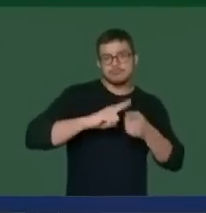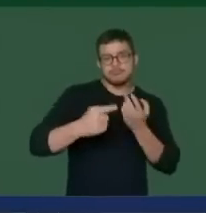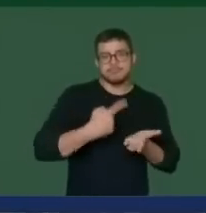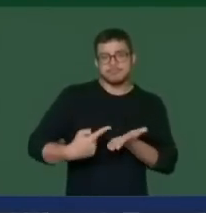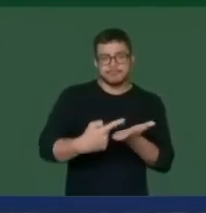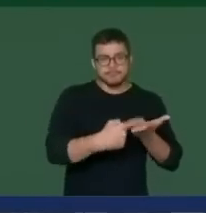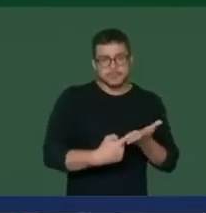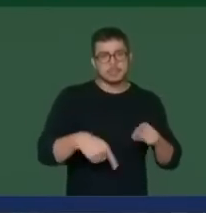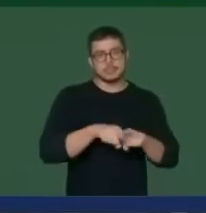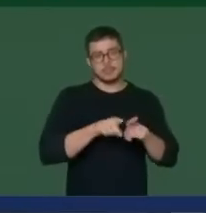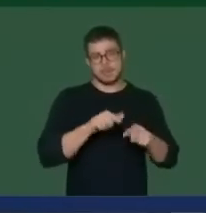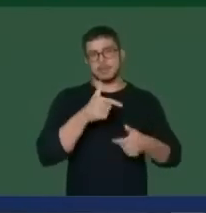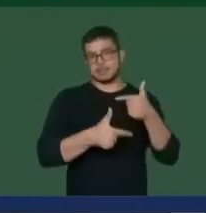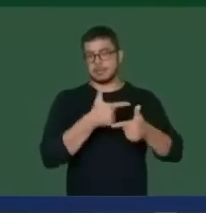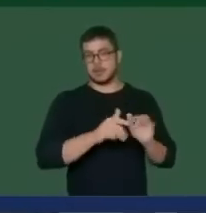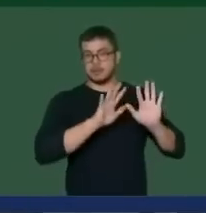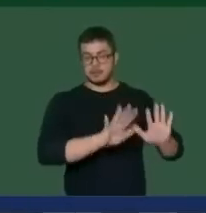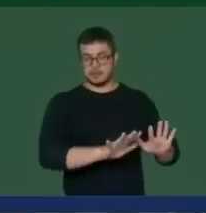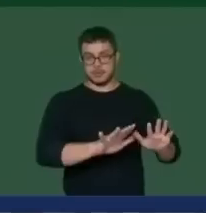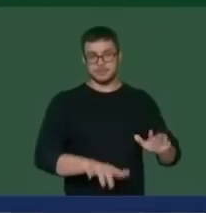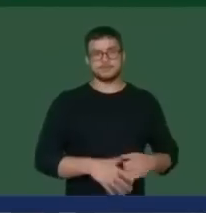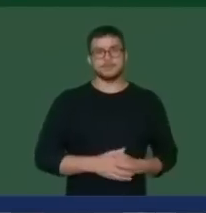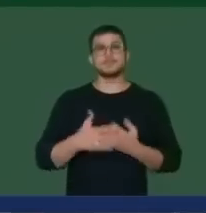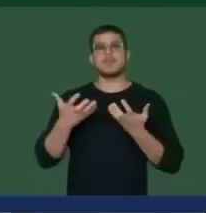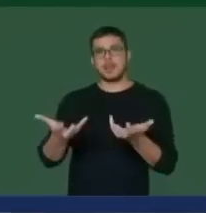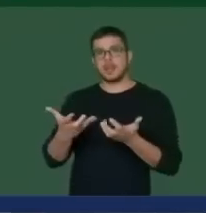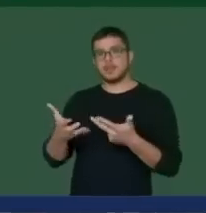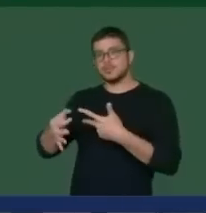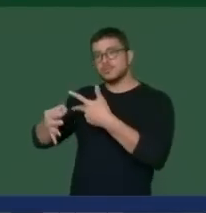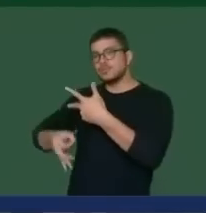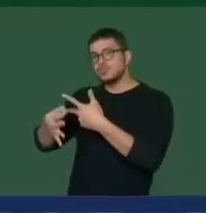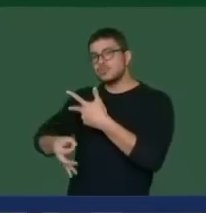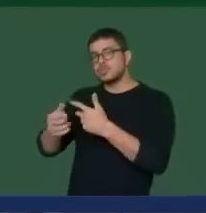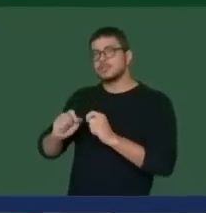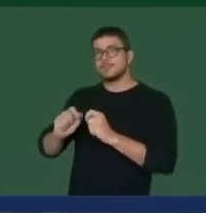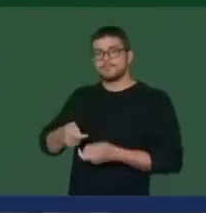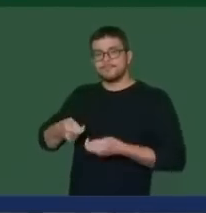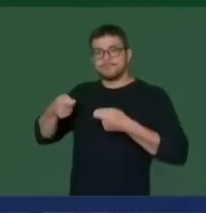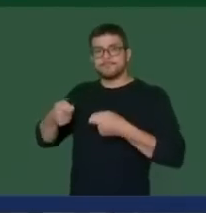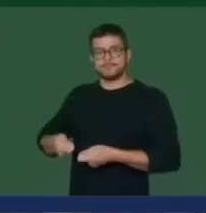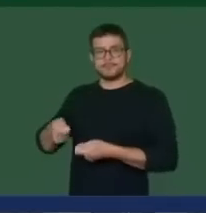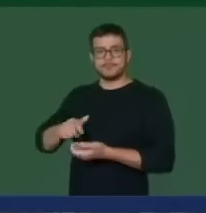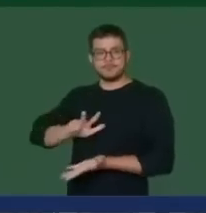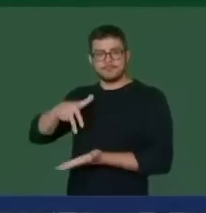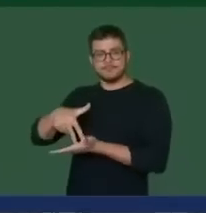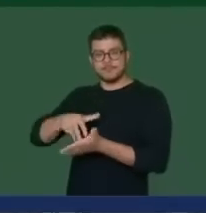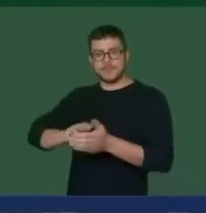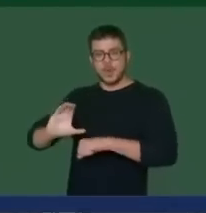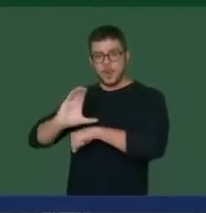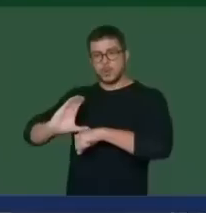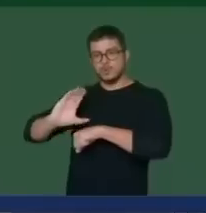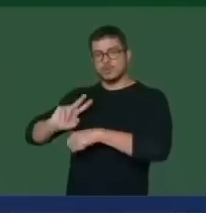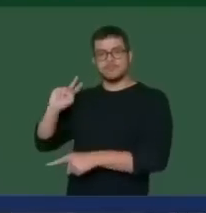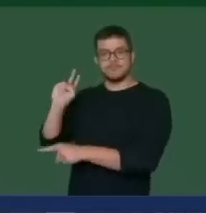seu papel. Queremos um judiciário firme, guardião da Constituição, ciente de suas